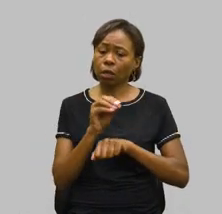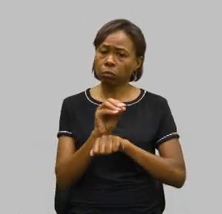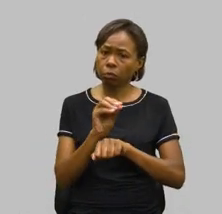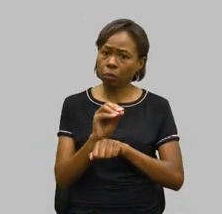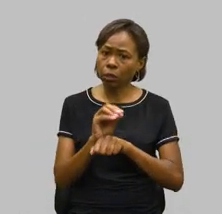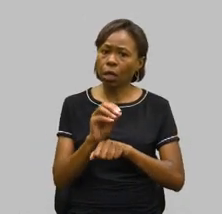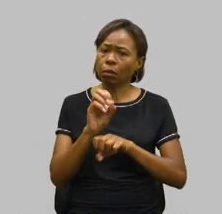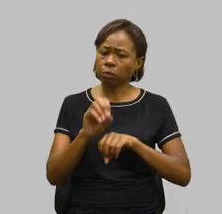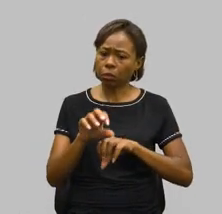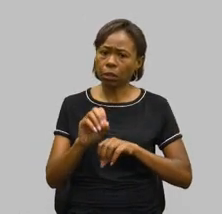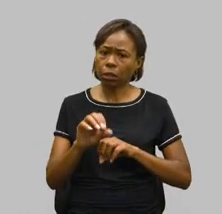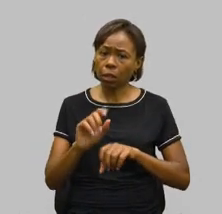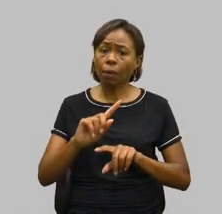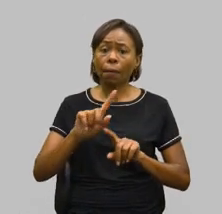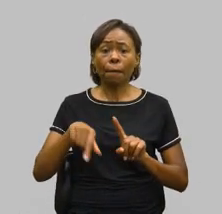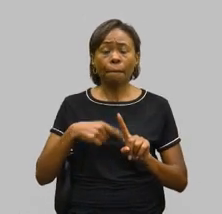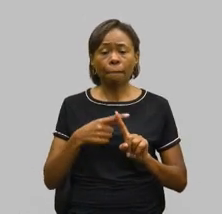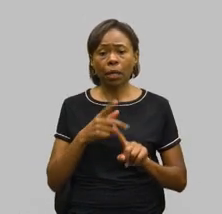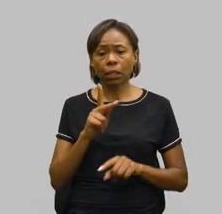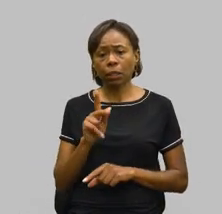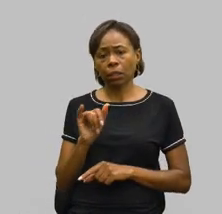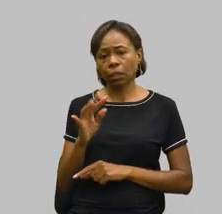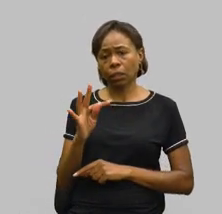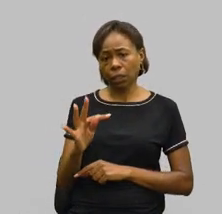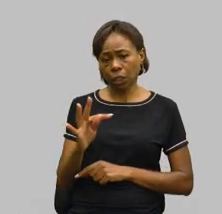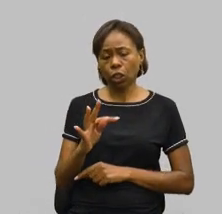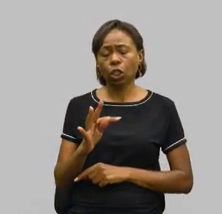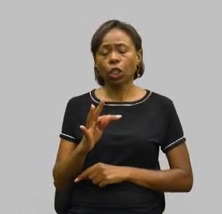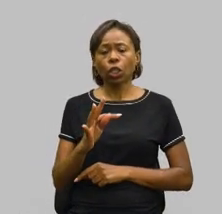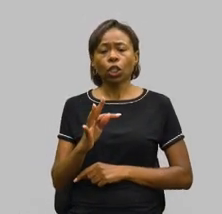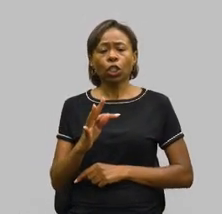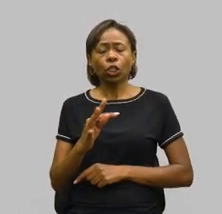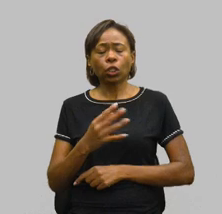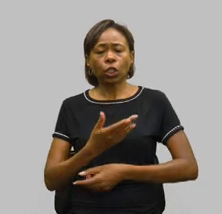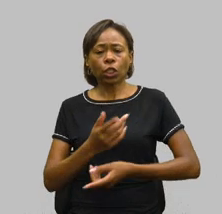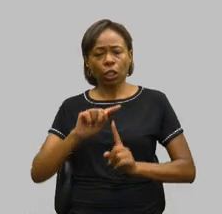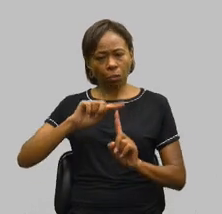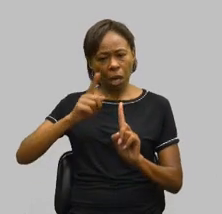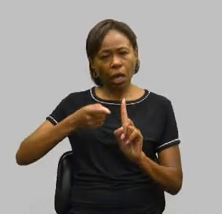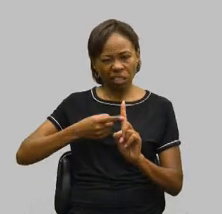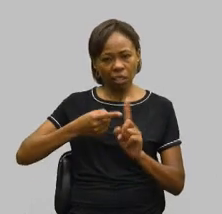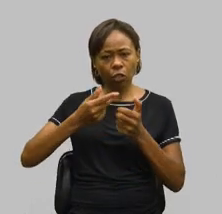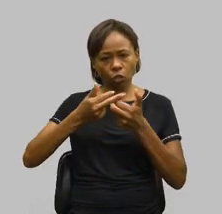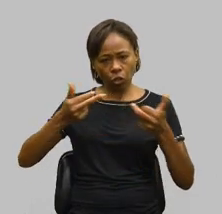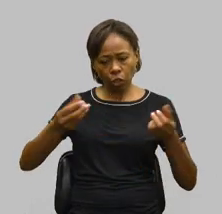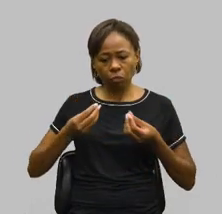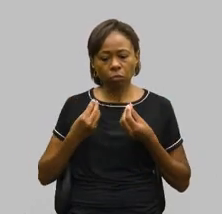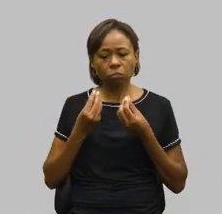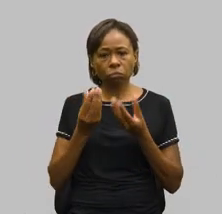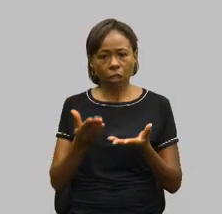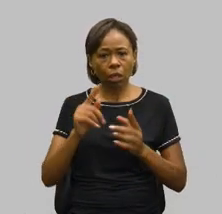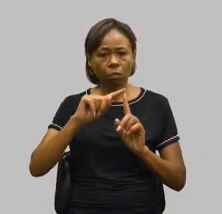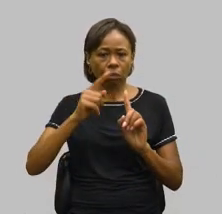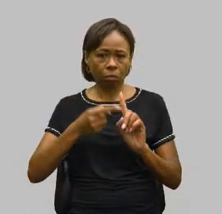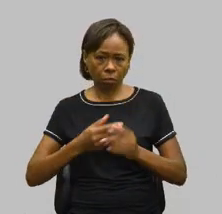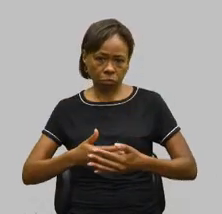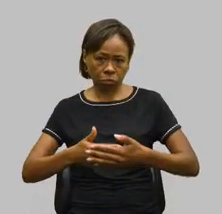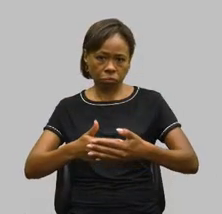também entrega de kits maternidades para gestantes em situação de vulnerabilidade em conjunto com